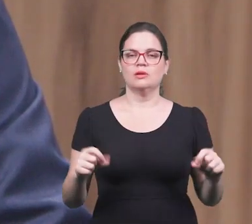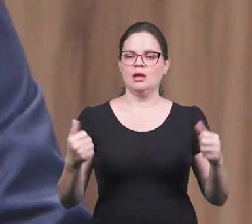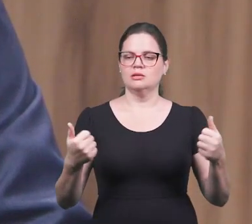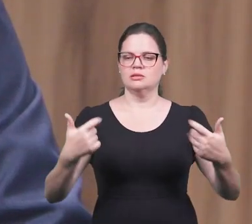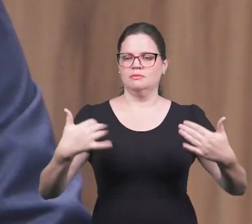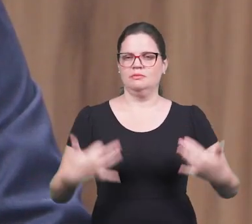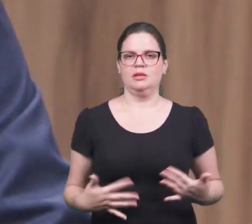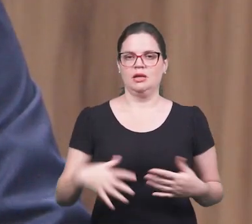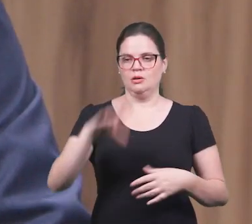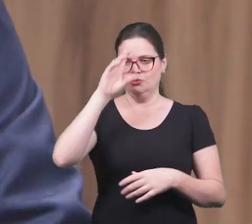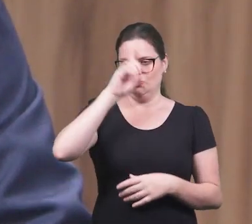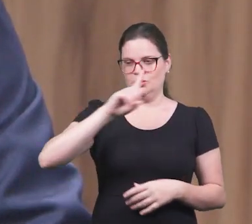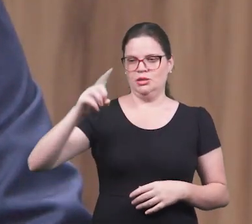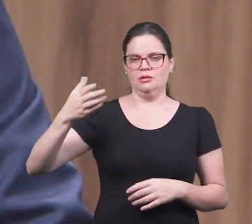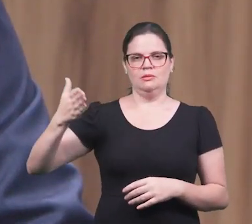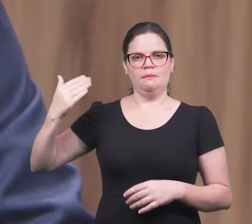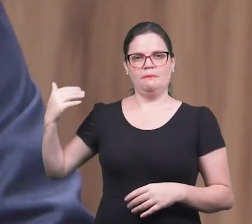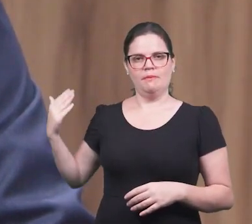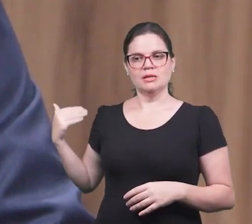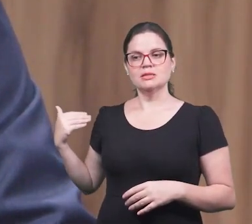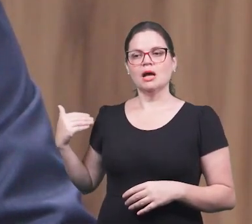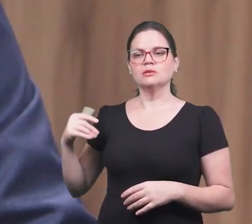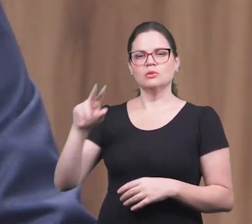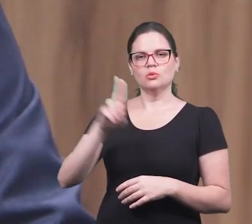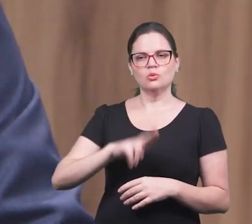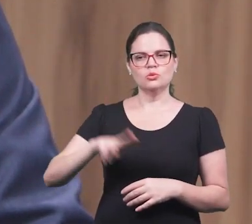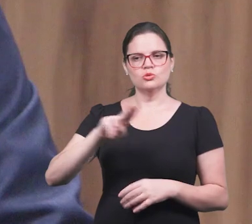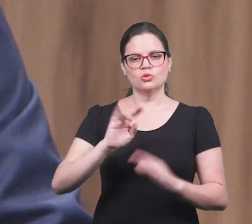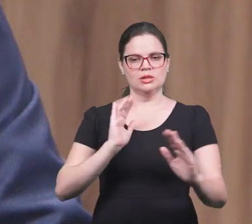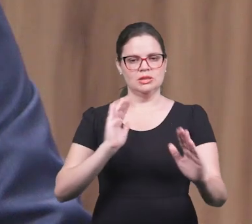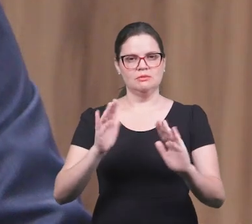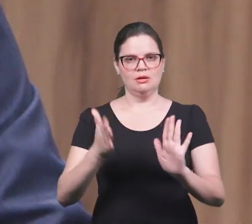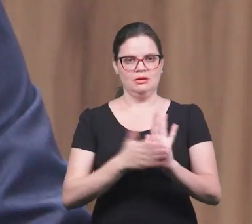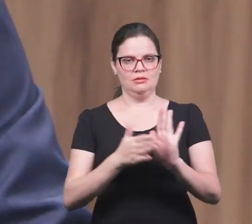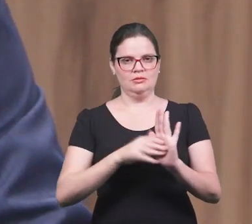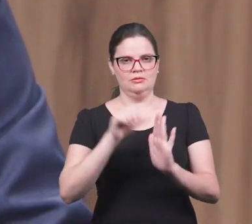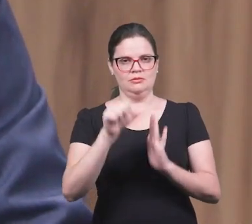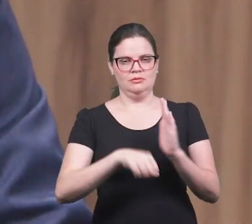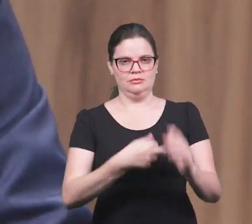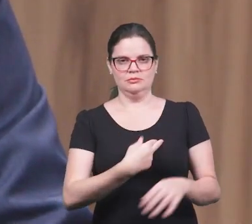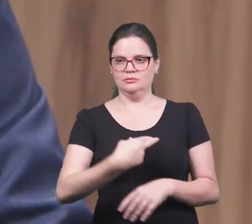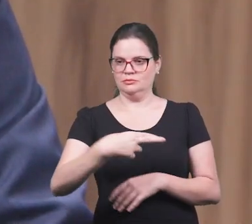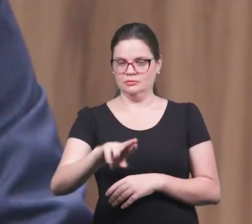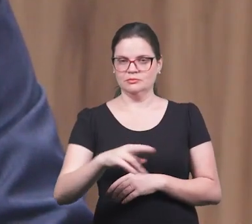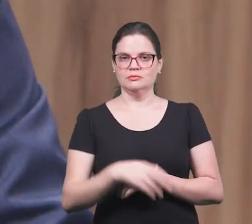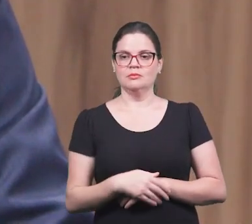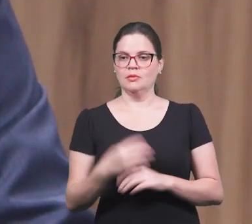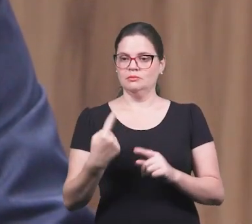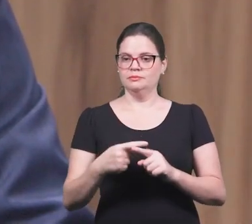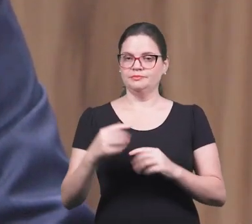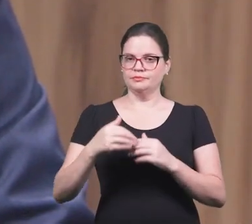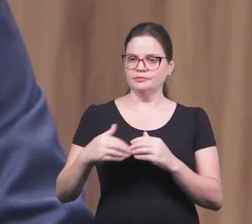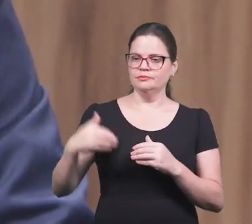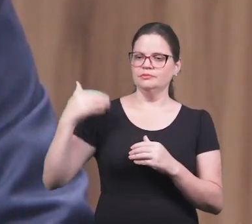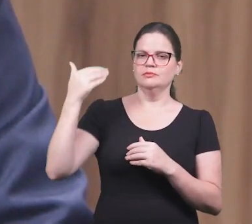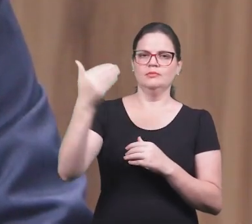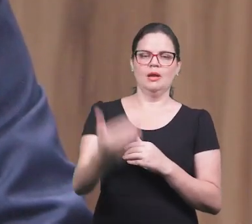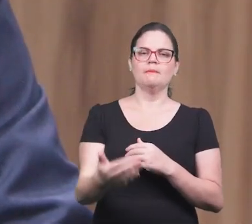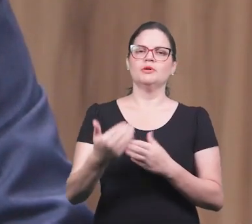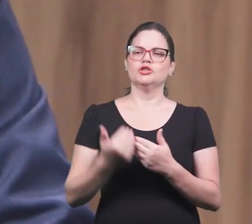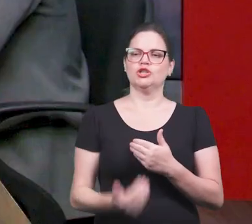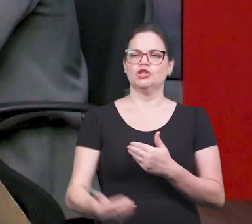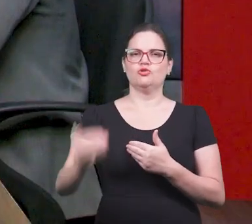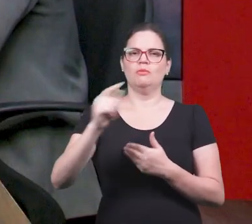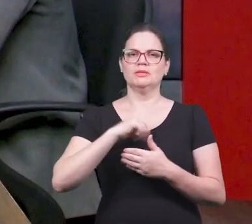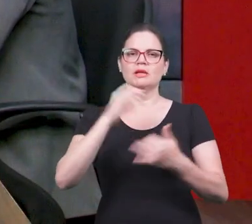Deus quis fazer usando a reforma protestante, que é a abertura, né, do acesso à palavra de Deus. Que é